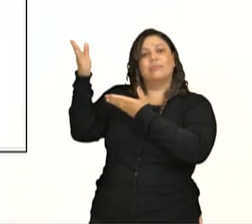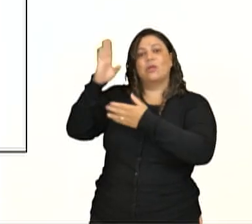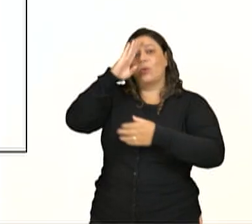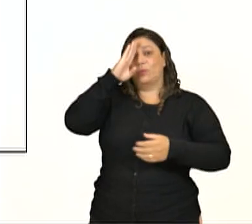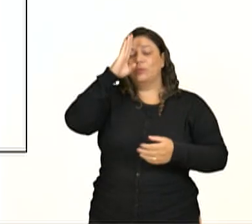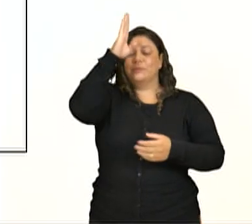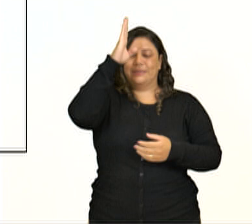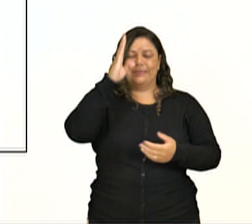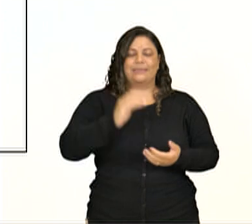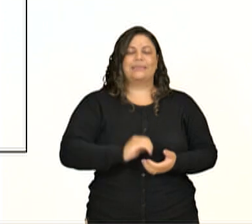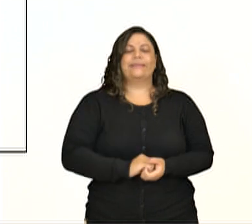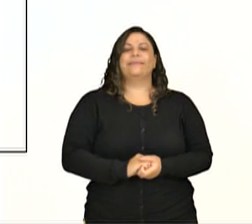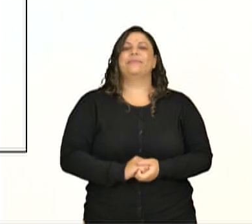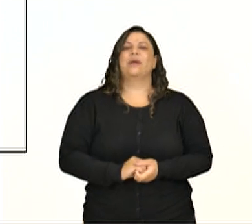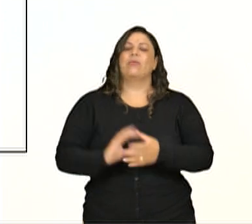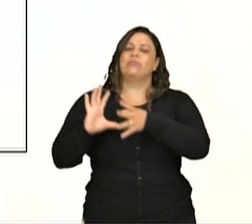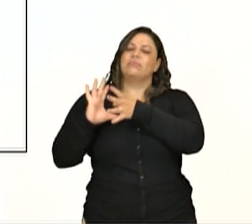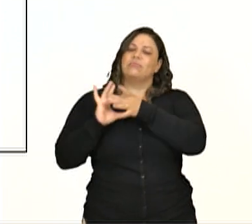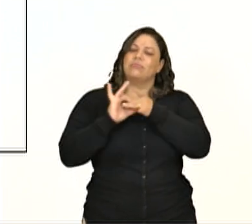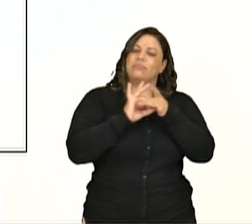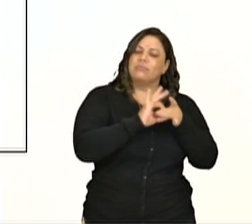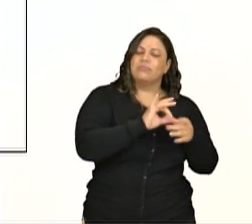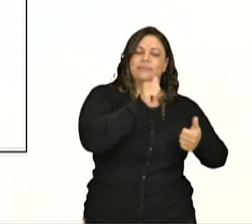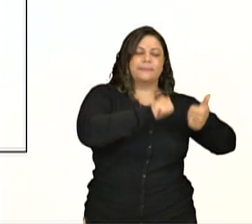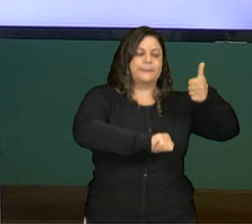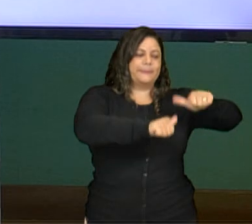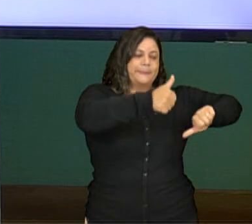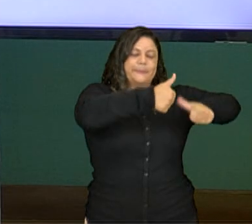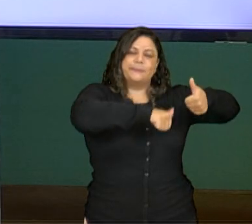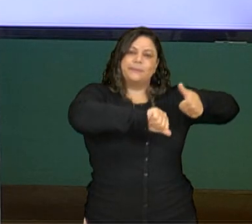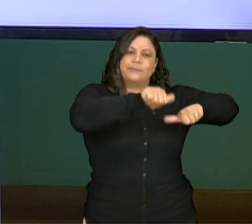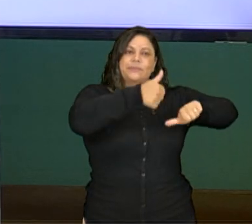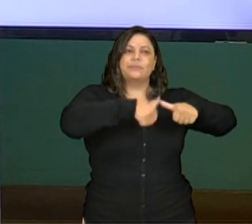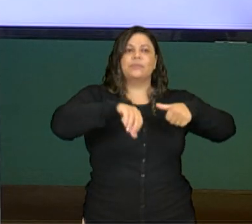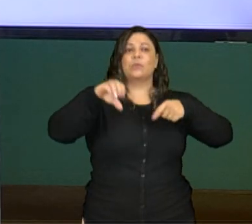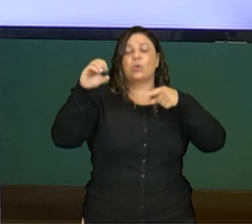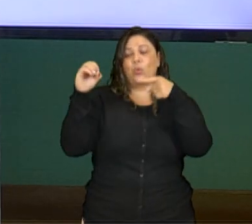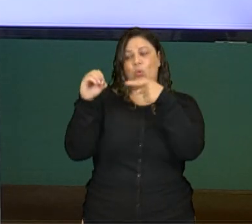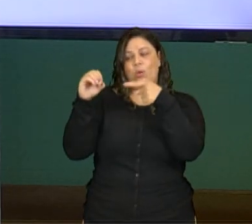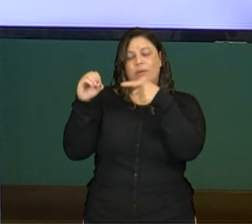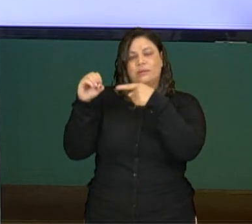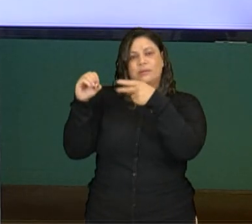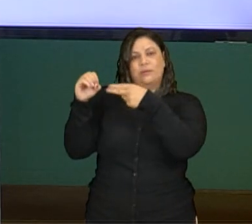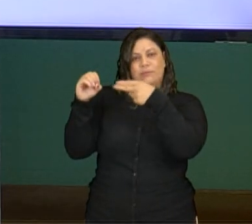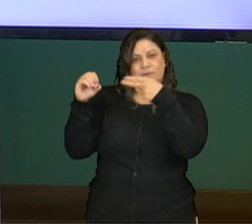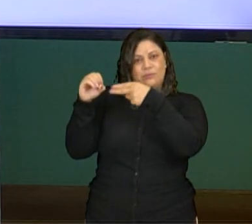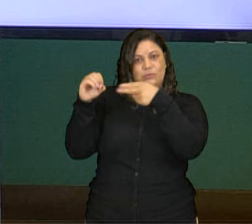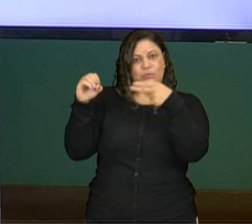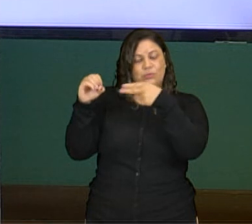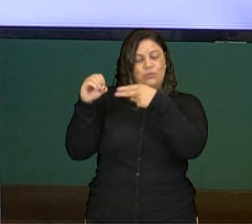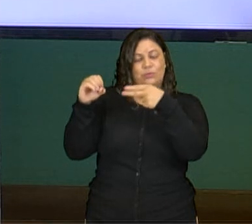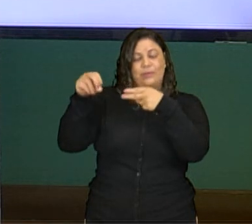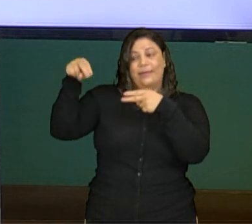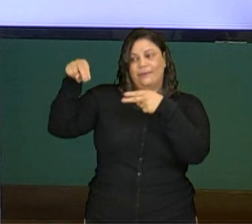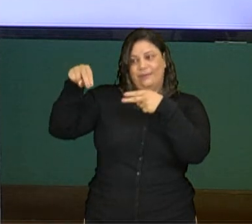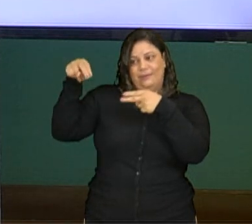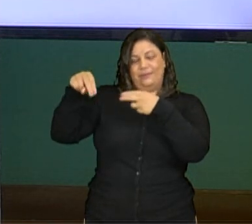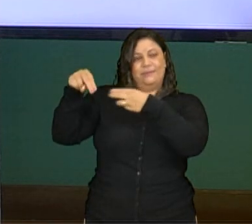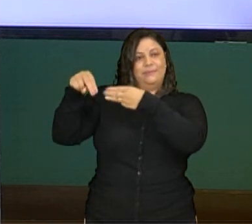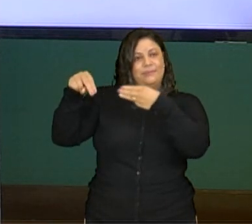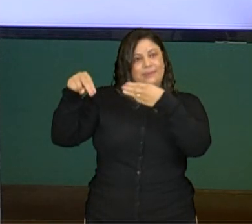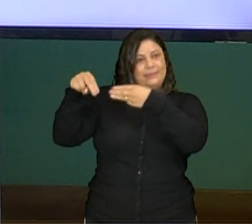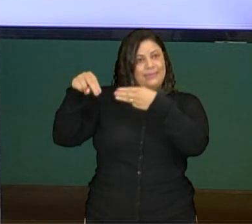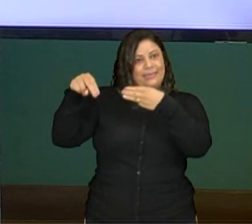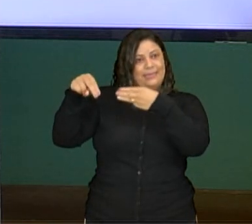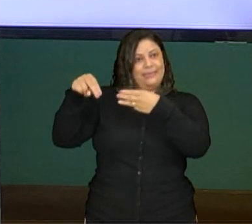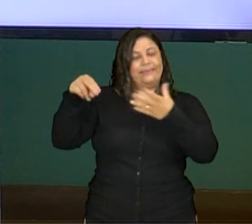e as suas ligações químicas. Observe o oxigênio fazendo duas ligações químicas aqui, observe o nitrogênio, três ligações